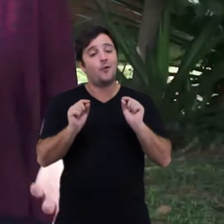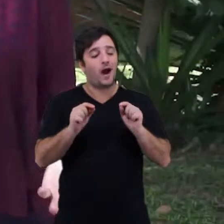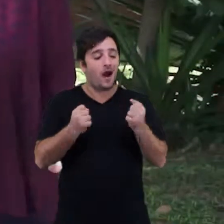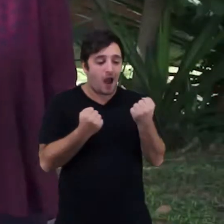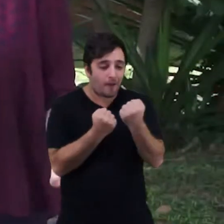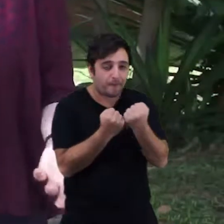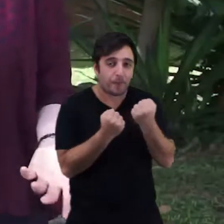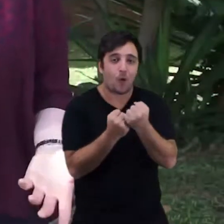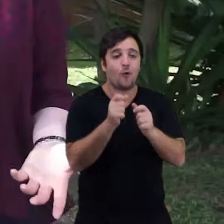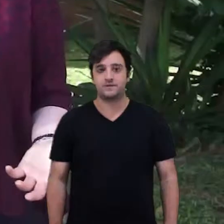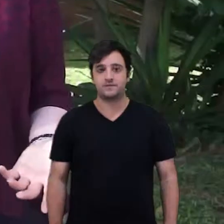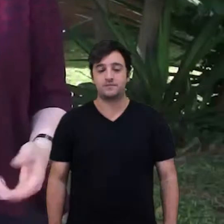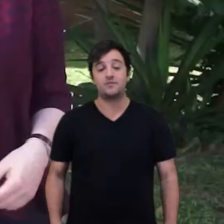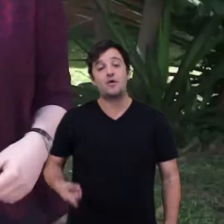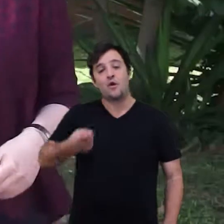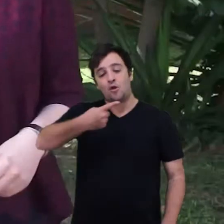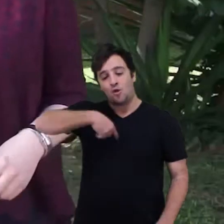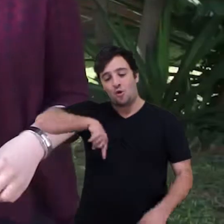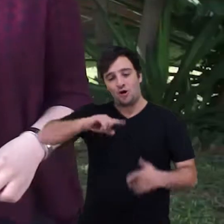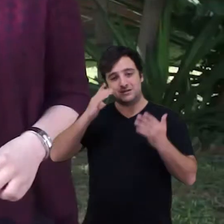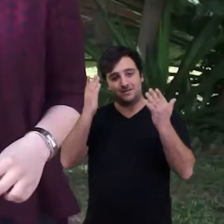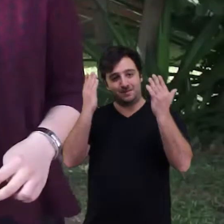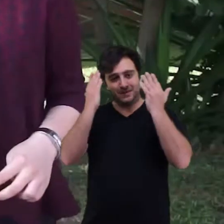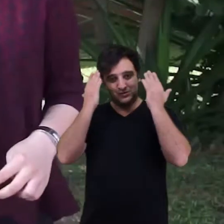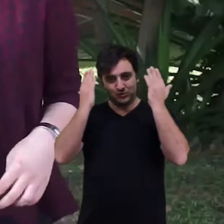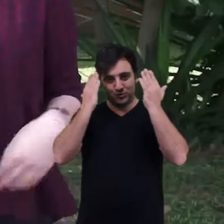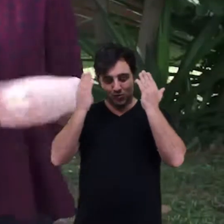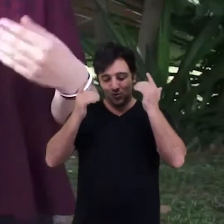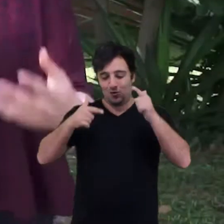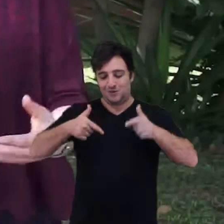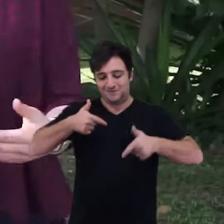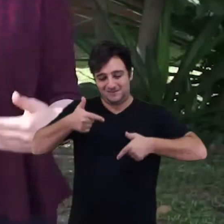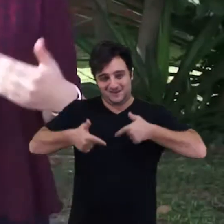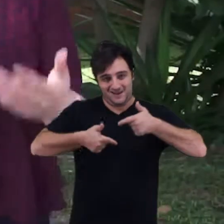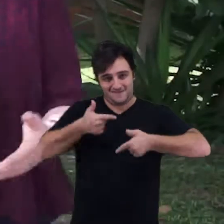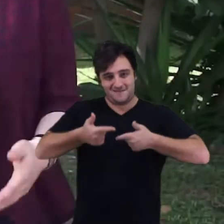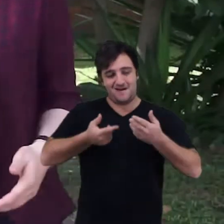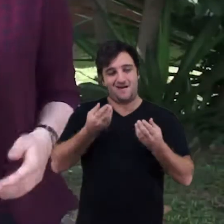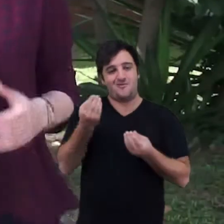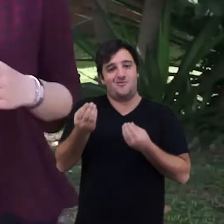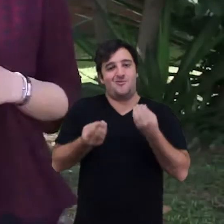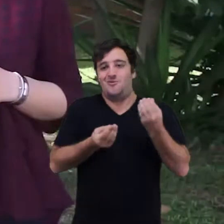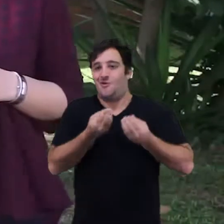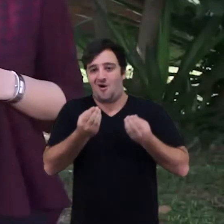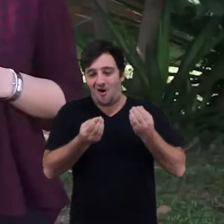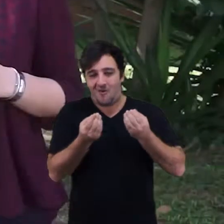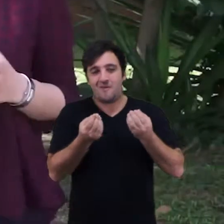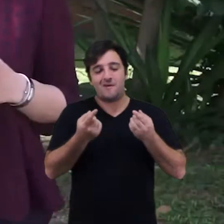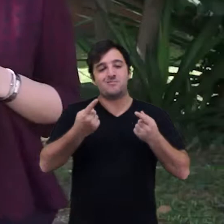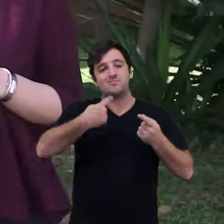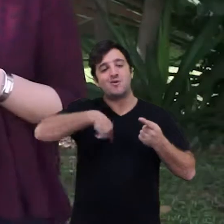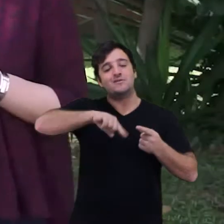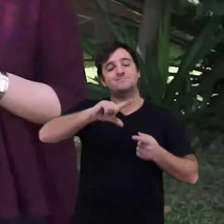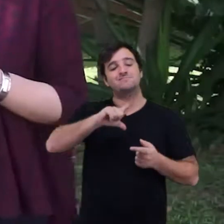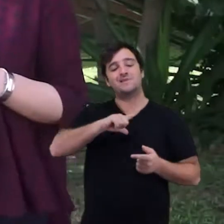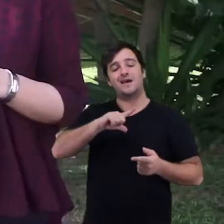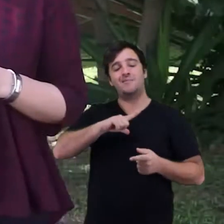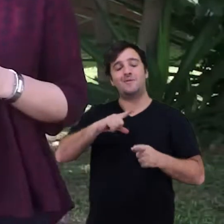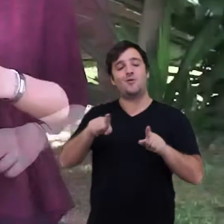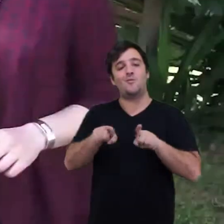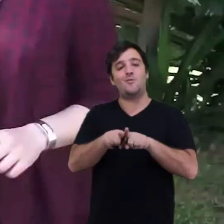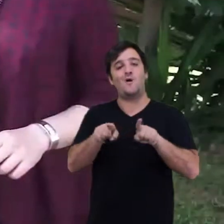grande suporte, principalmente da assistência social, para poder dar continuidade a um trabalho também clínico,